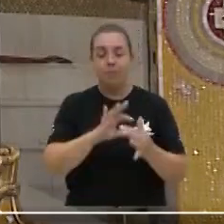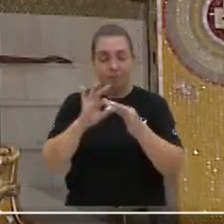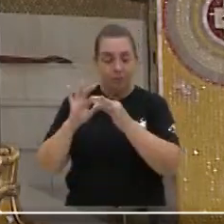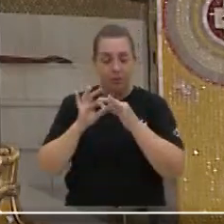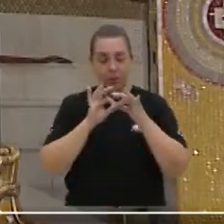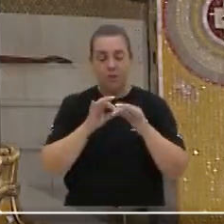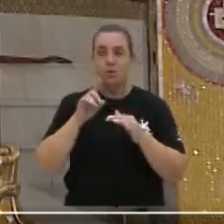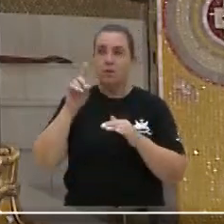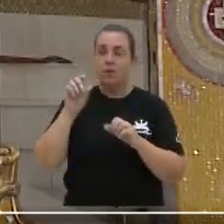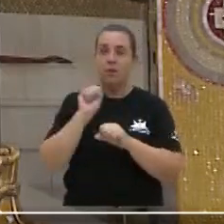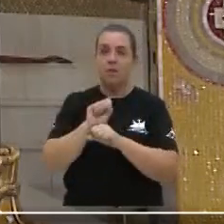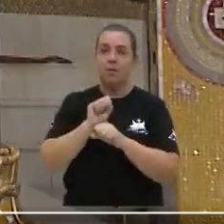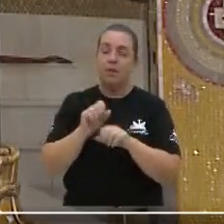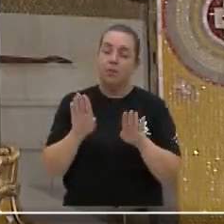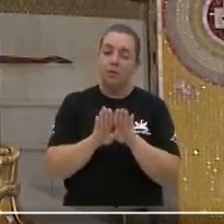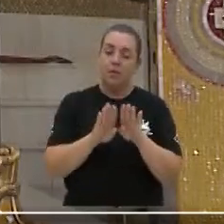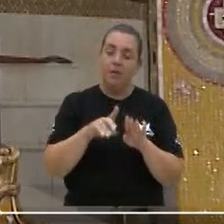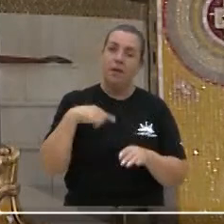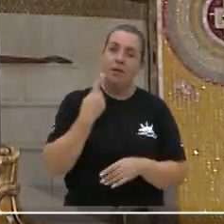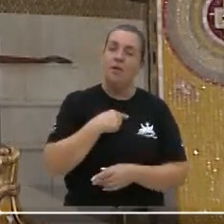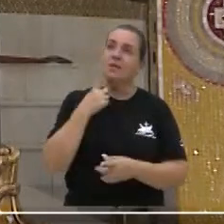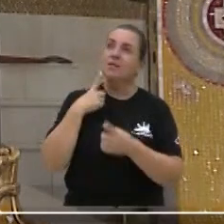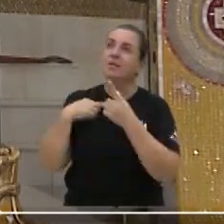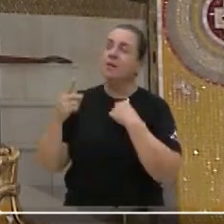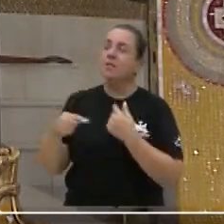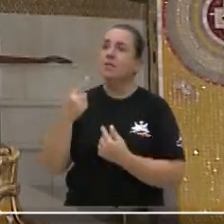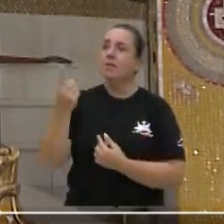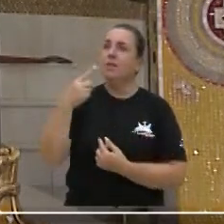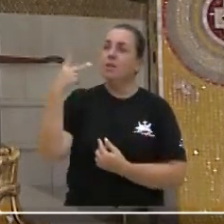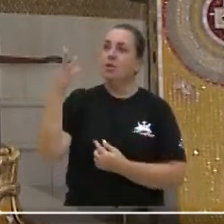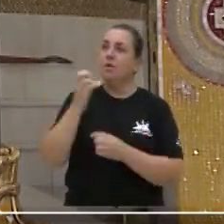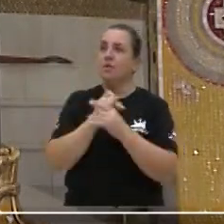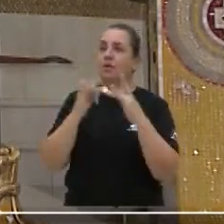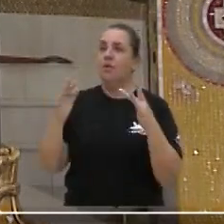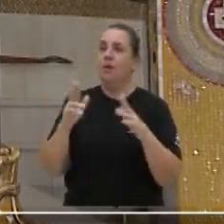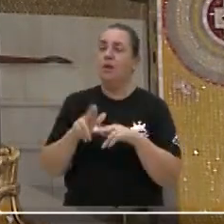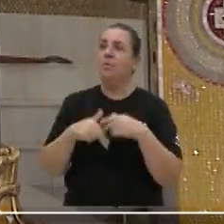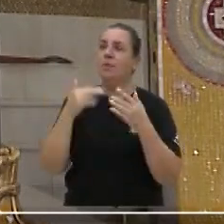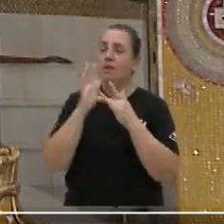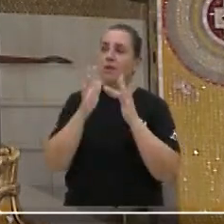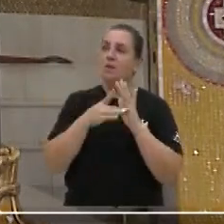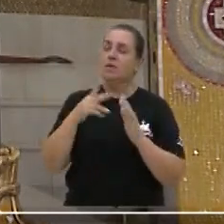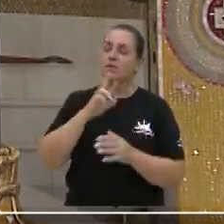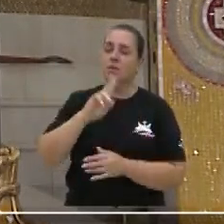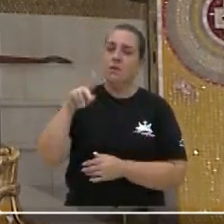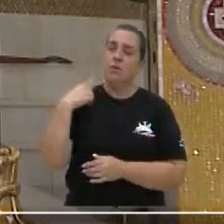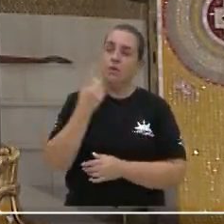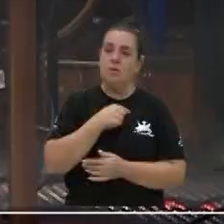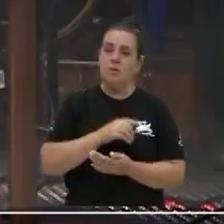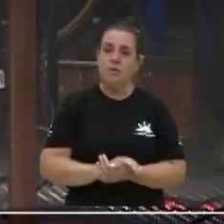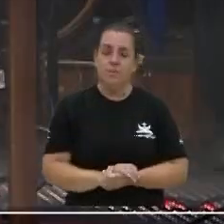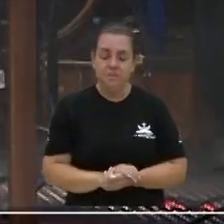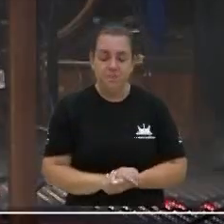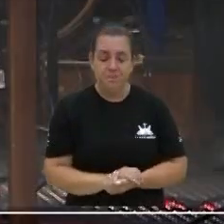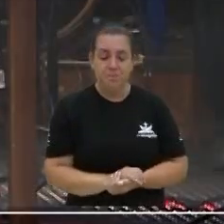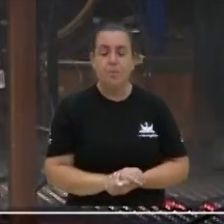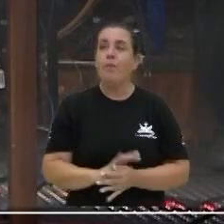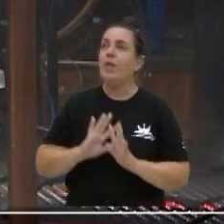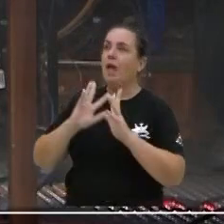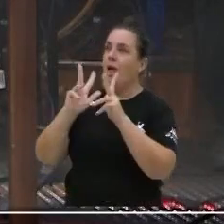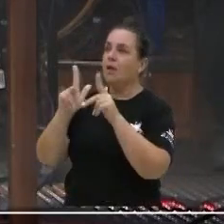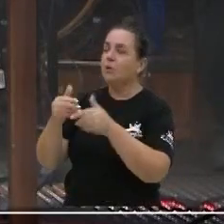a eles, esperamos também nós saciar-nos eternamente da vossa glória, por Cristo Senhor nosso. A